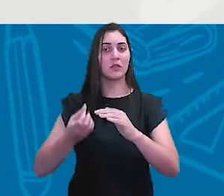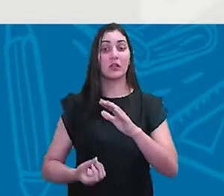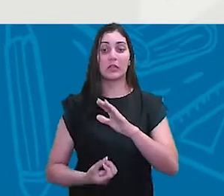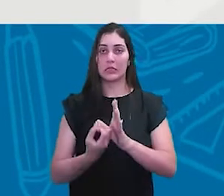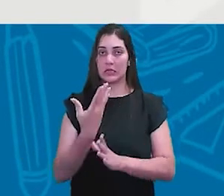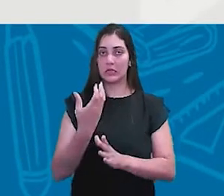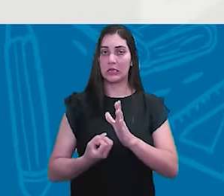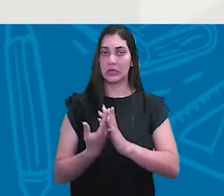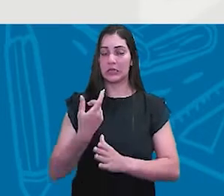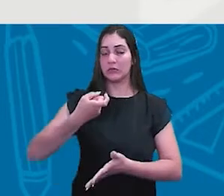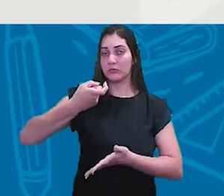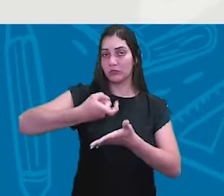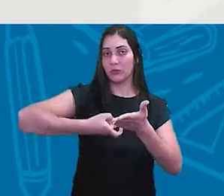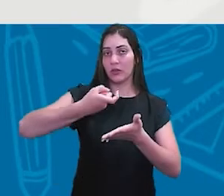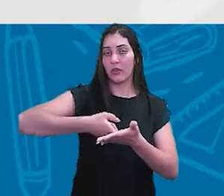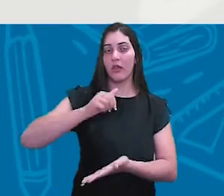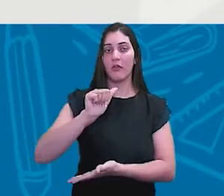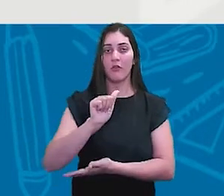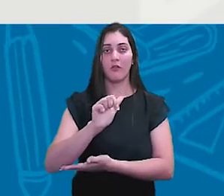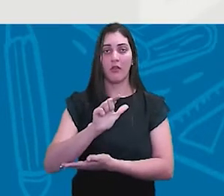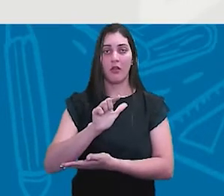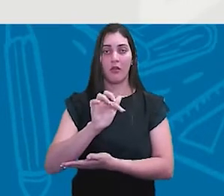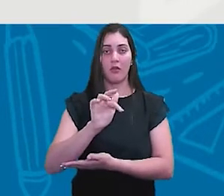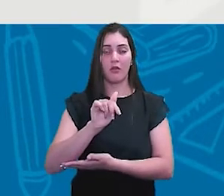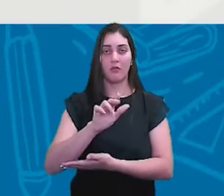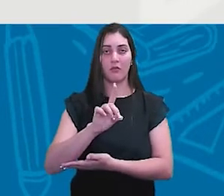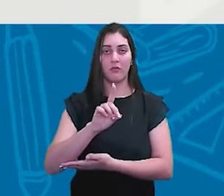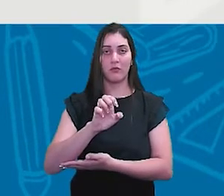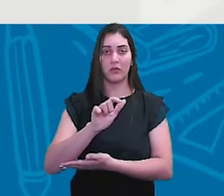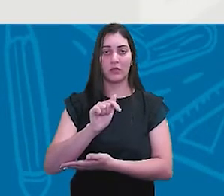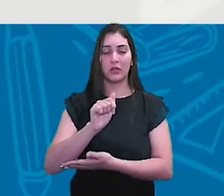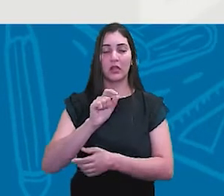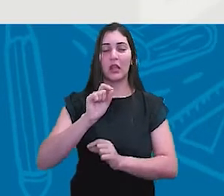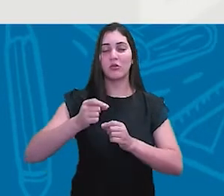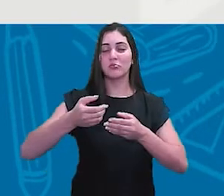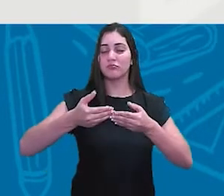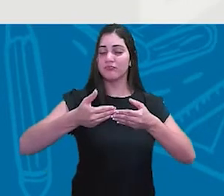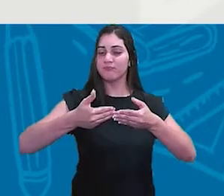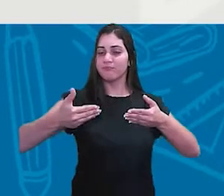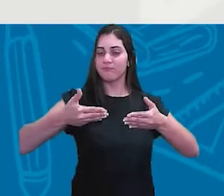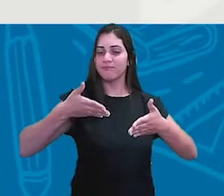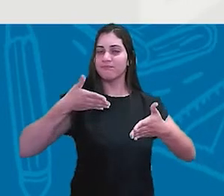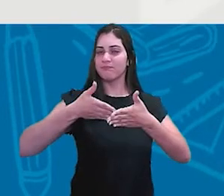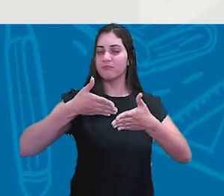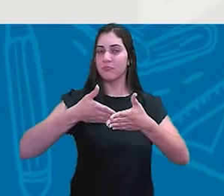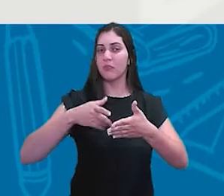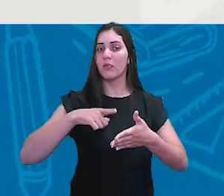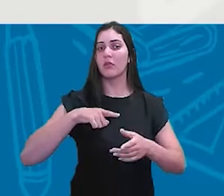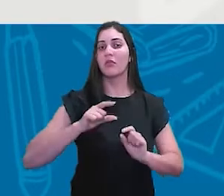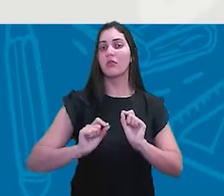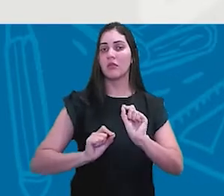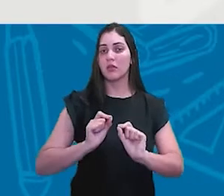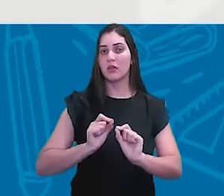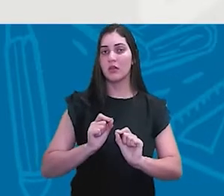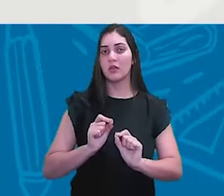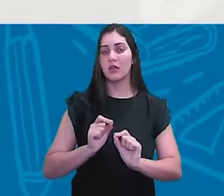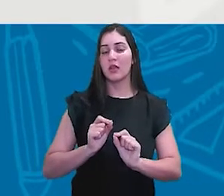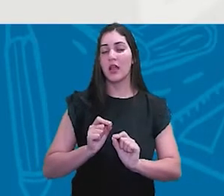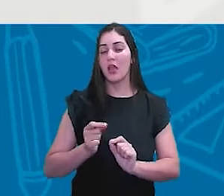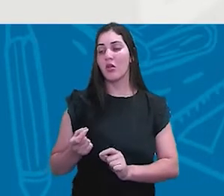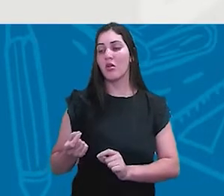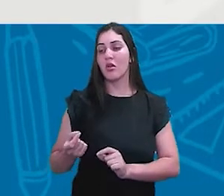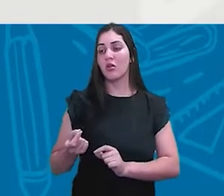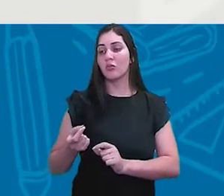tarifa alfandegária, né, uma barreira, para que encarecer esse